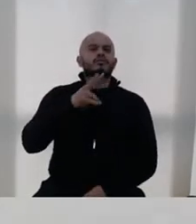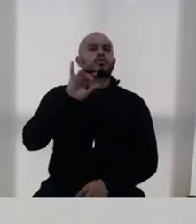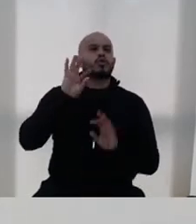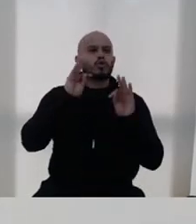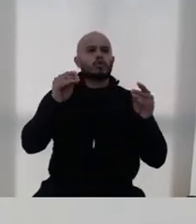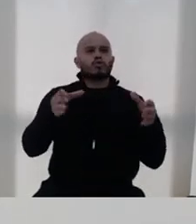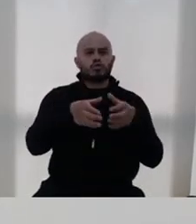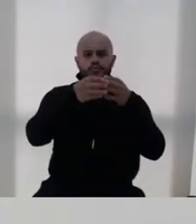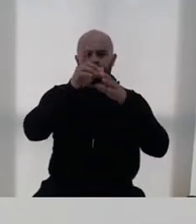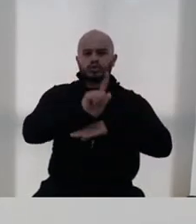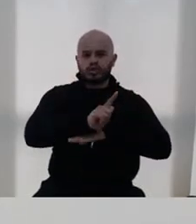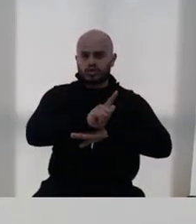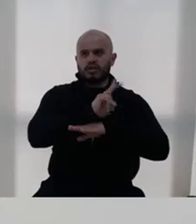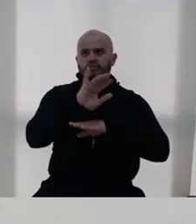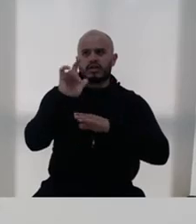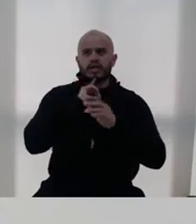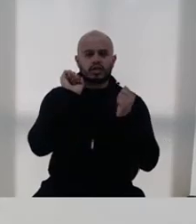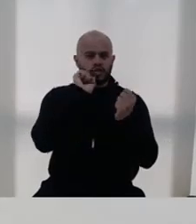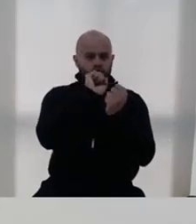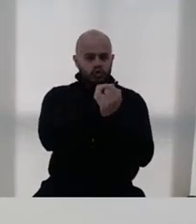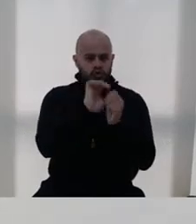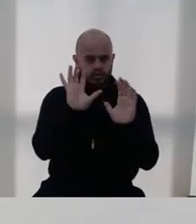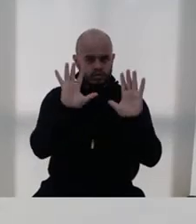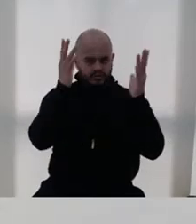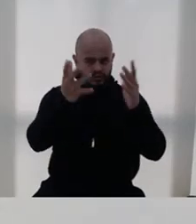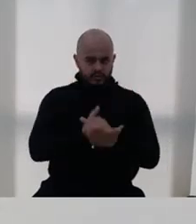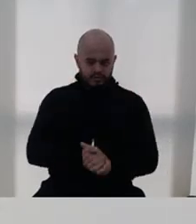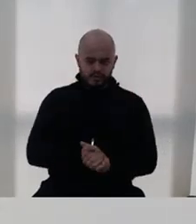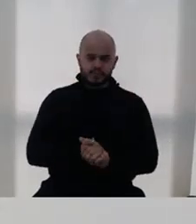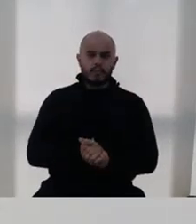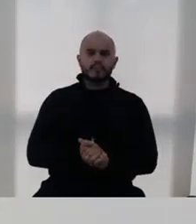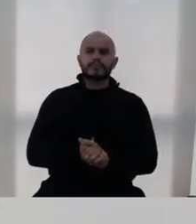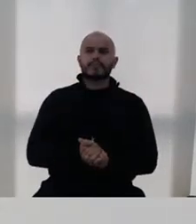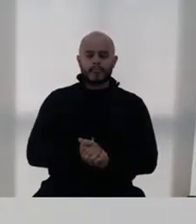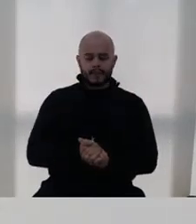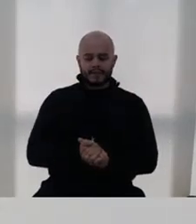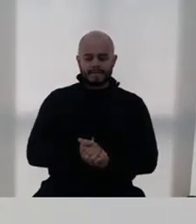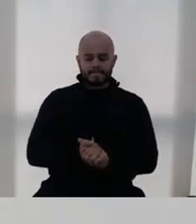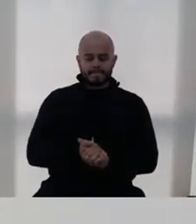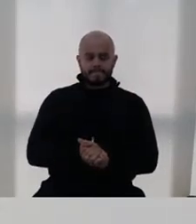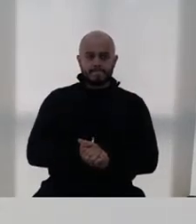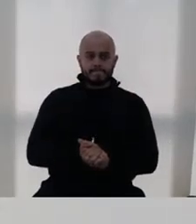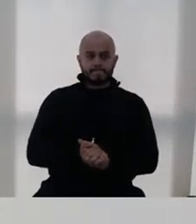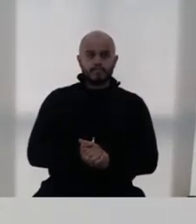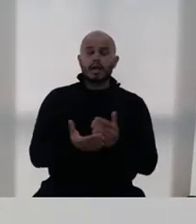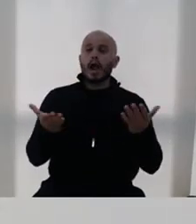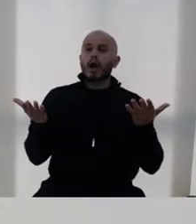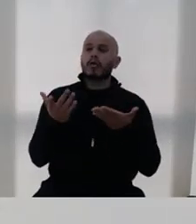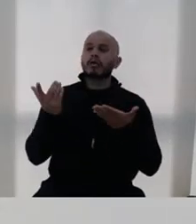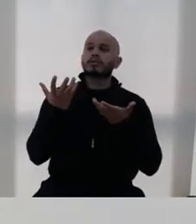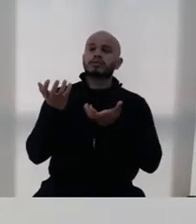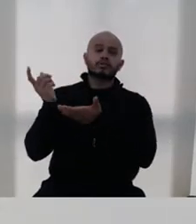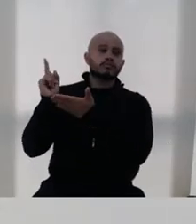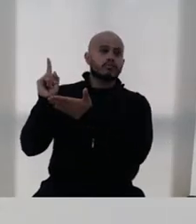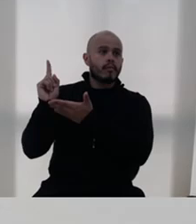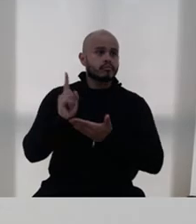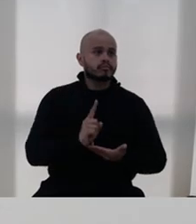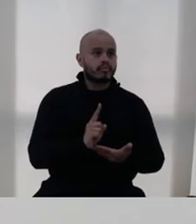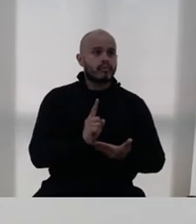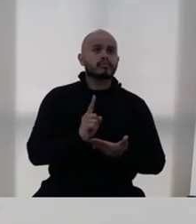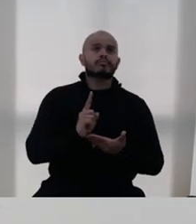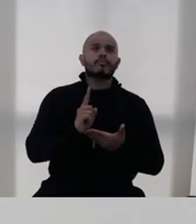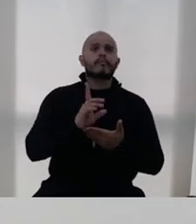estaremos com vocês nesse evento de final de ano. Queria aqui chamar, na sequência, a excelentíssima defensora pública